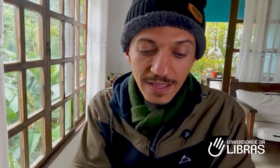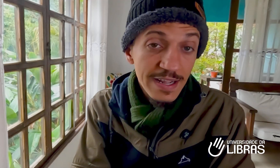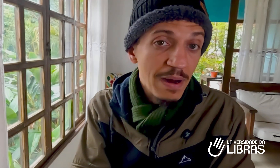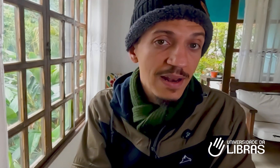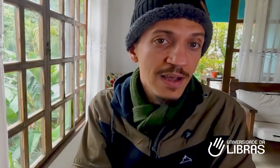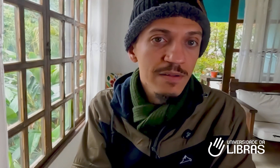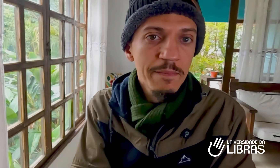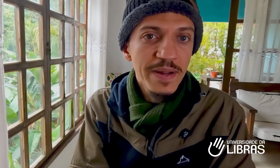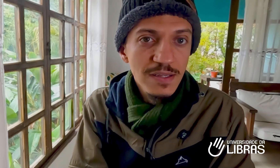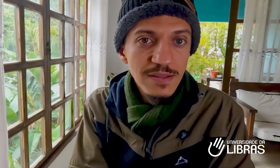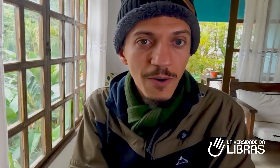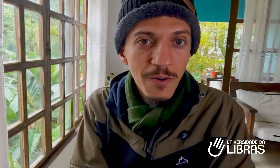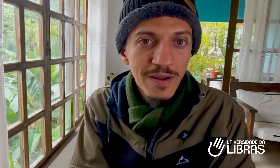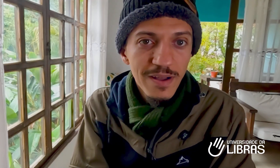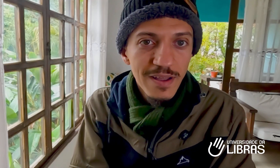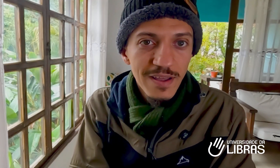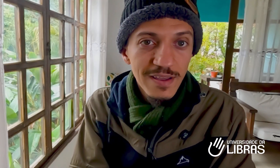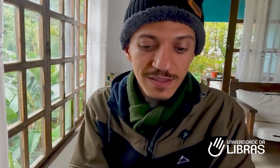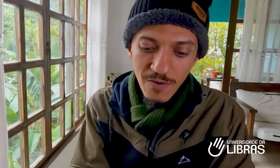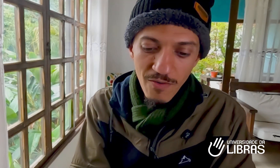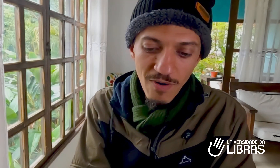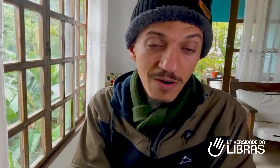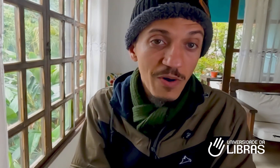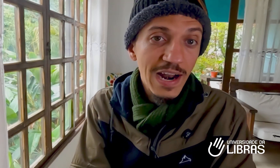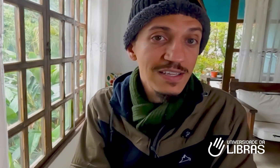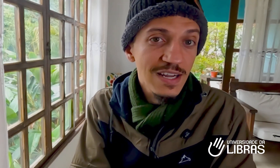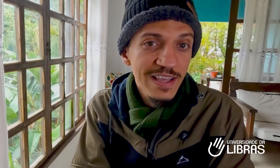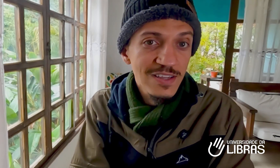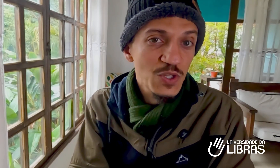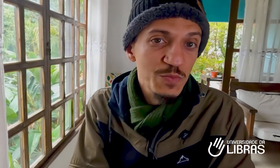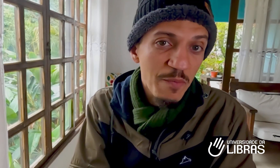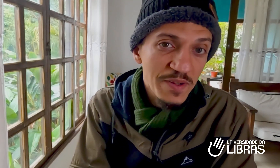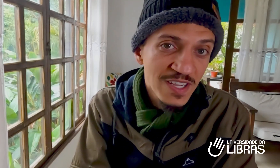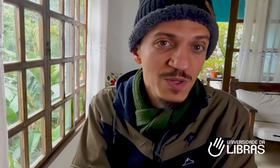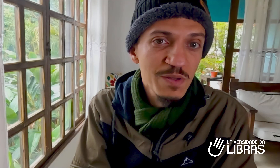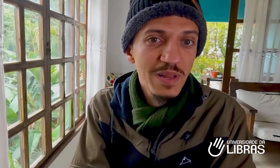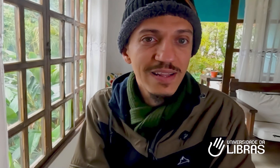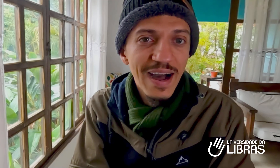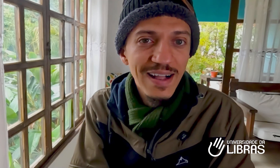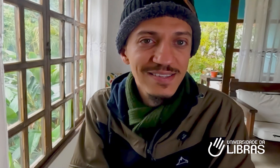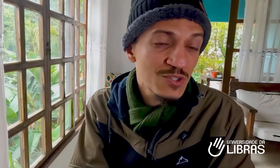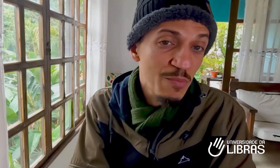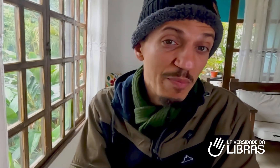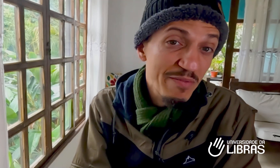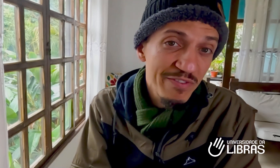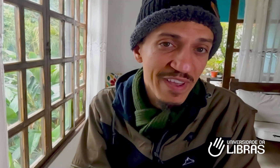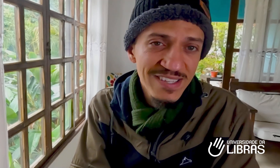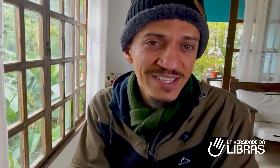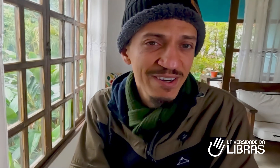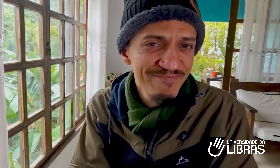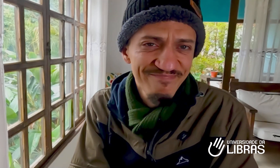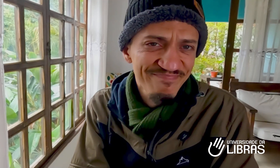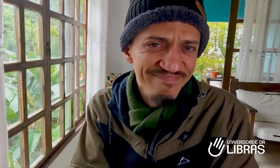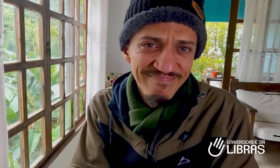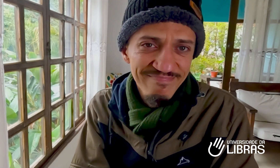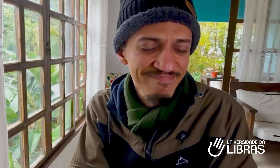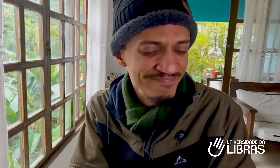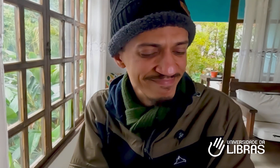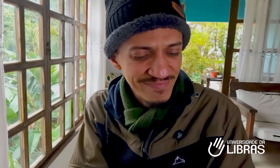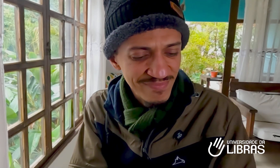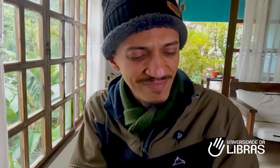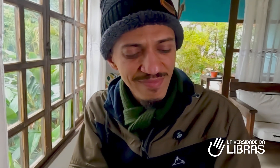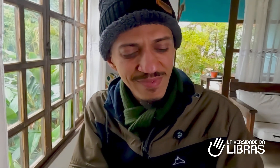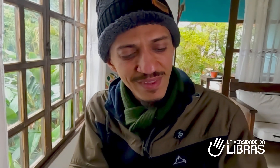Ela está trabalhando na empresa tal. Então, agora ela já tem as suas próprias responsabilidades, sua própria vivência.